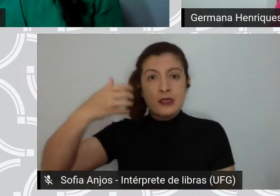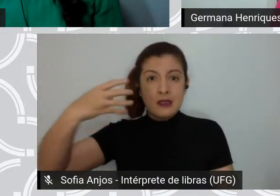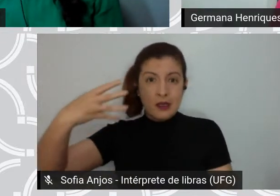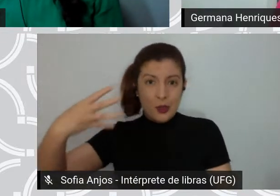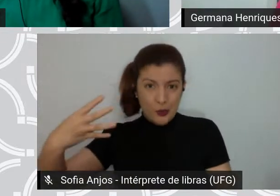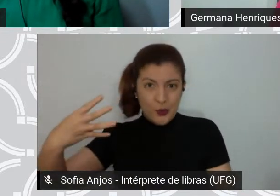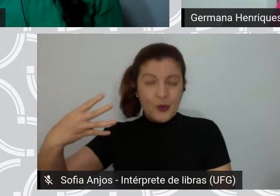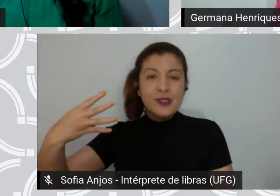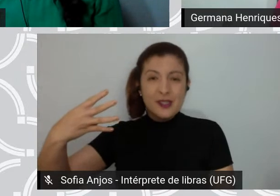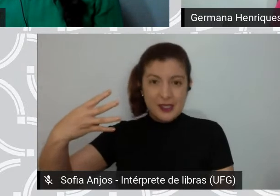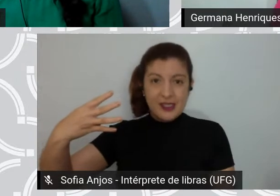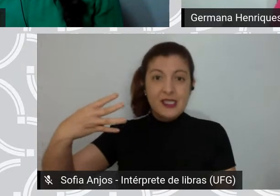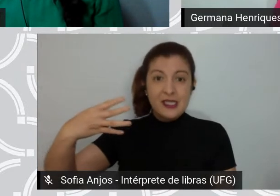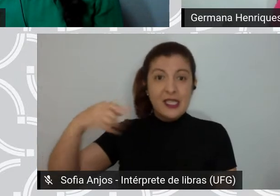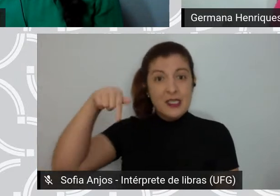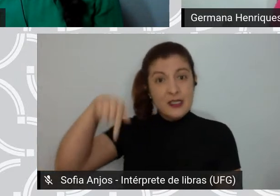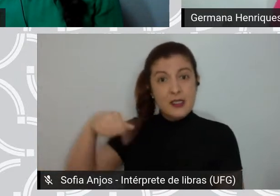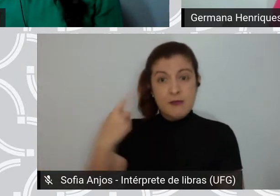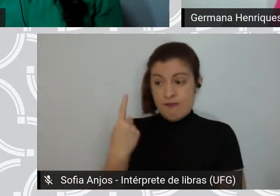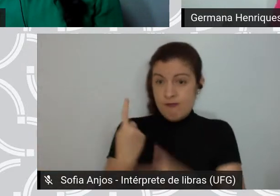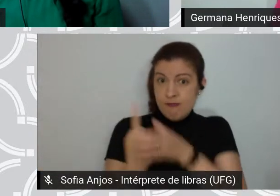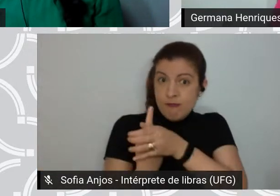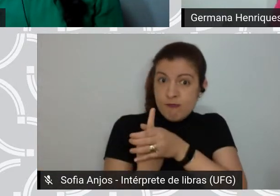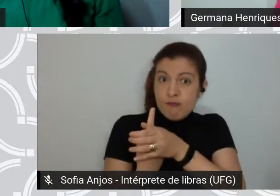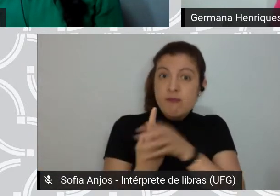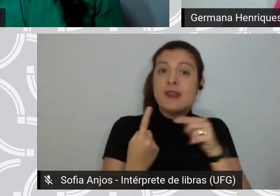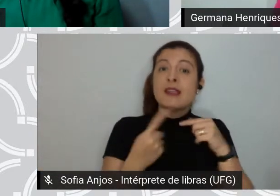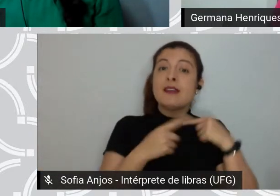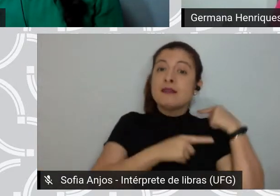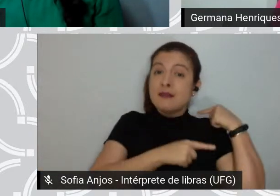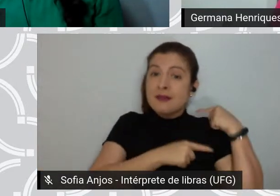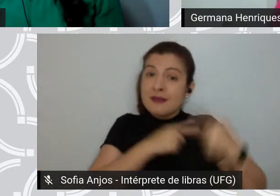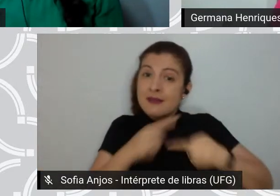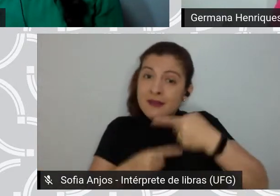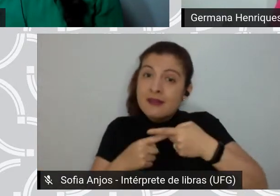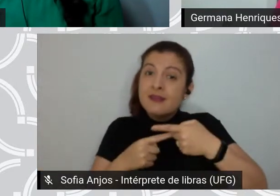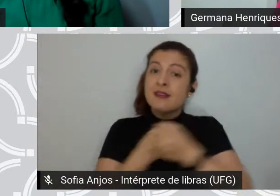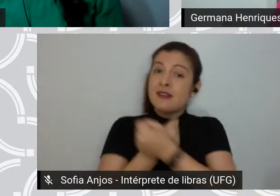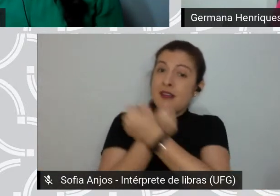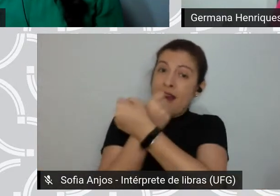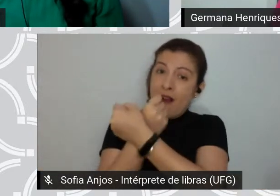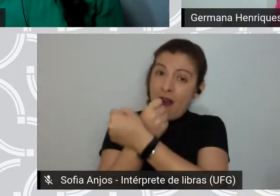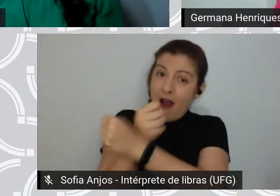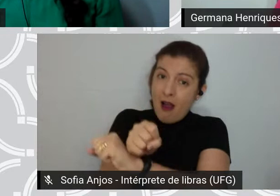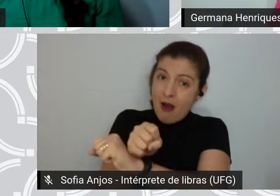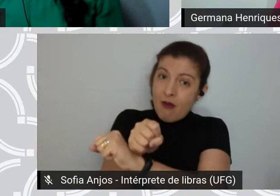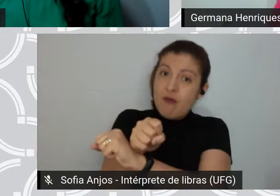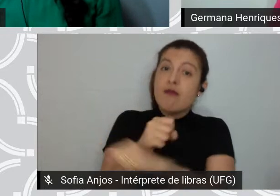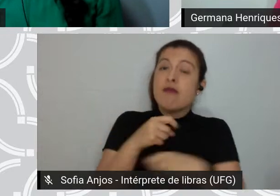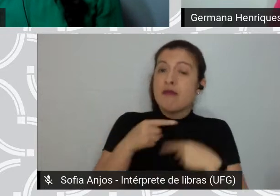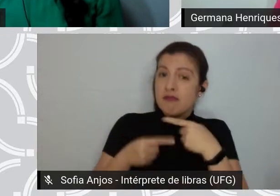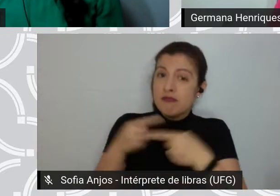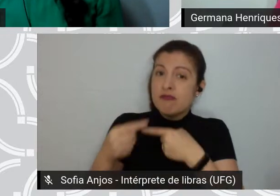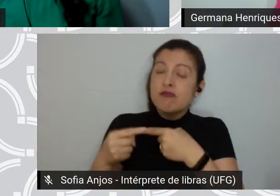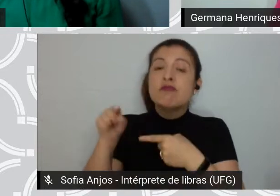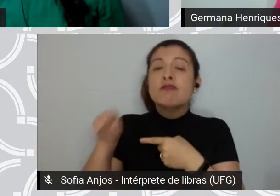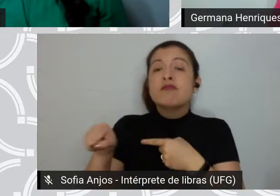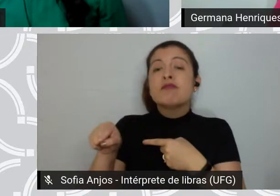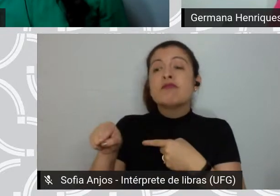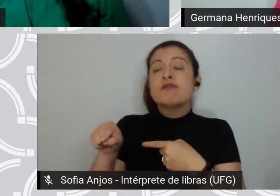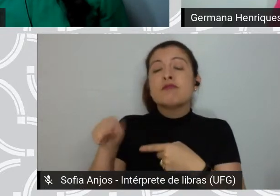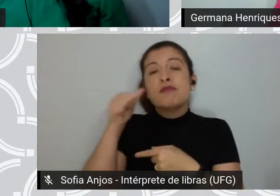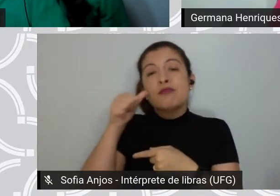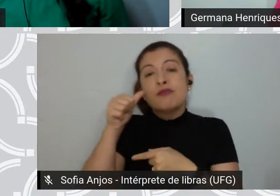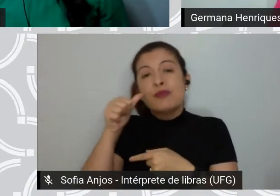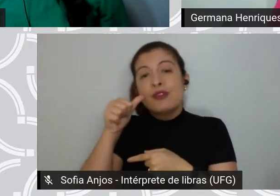Como uma descendente de escravos, ela vai parar na migração de Minas Gerais para São Paulo, numa favela,